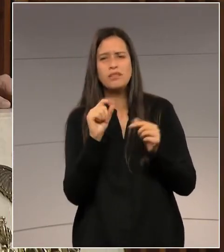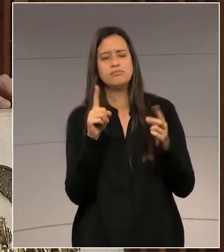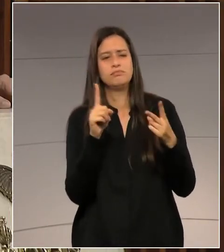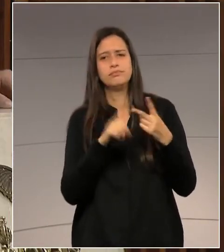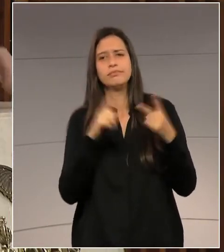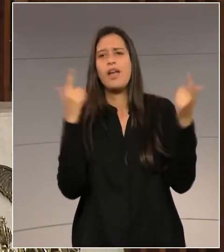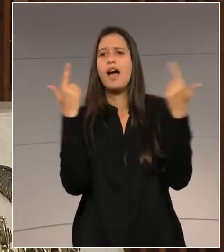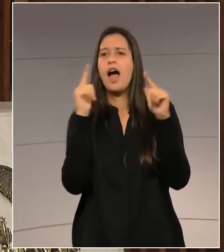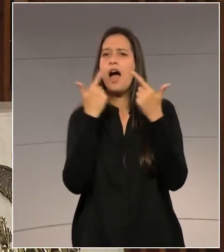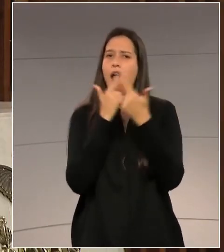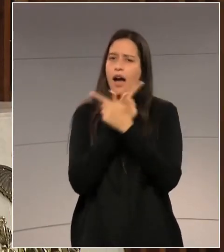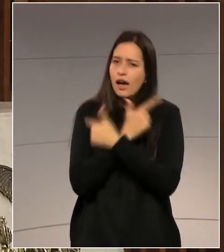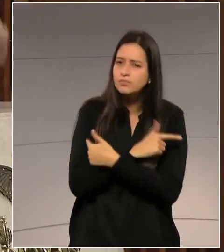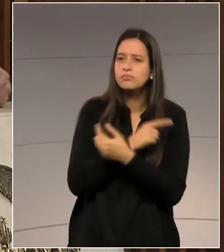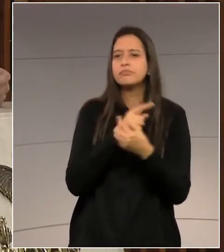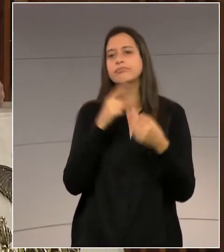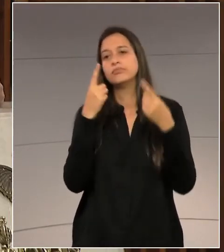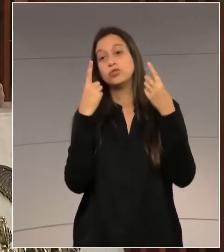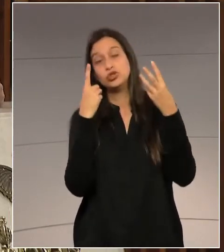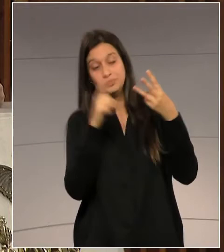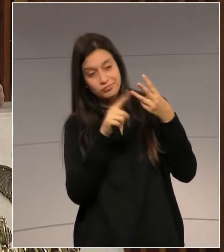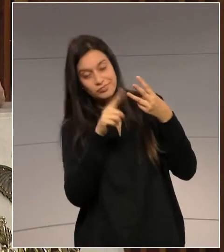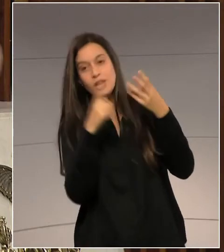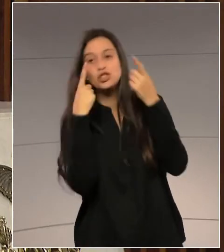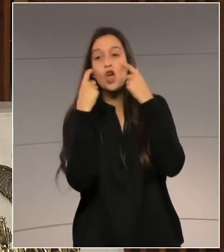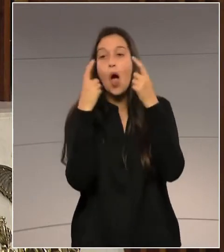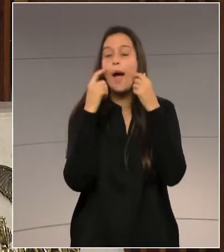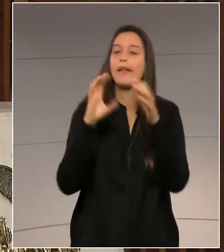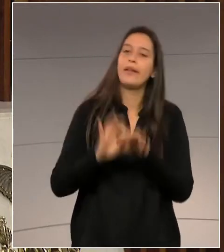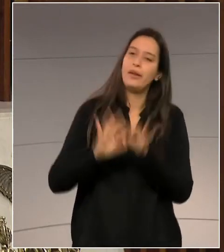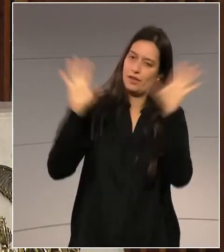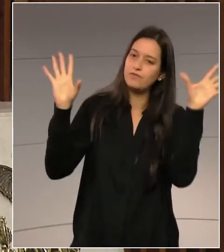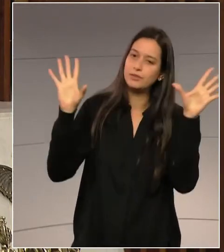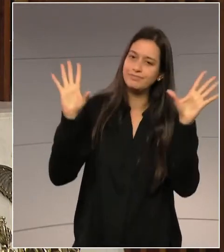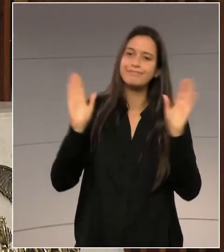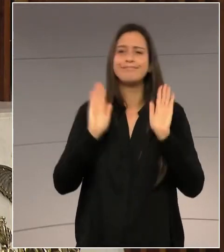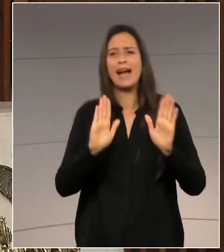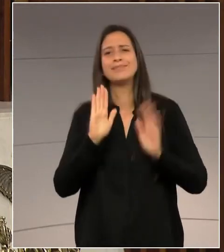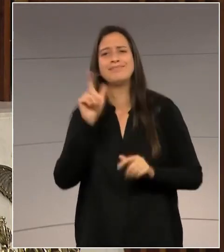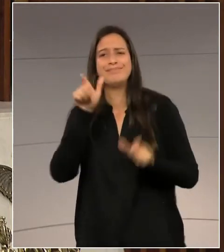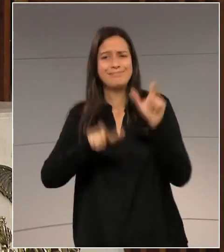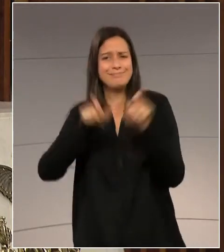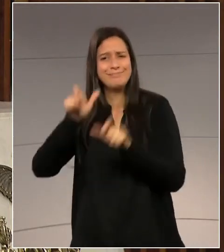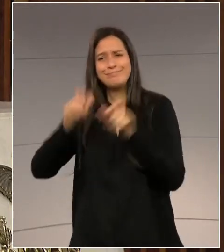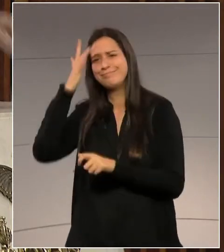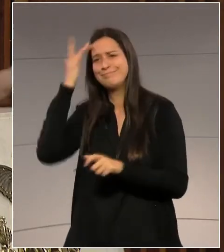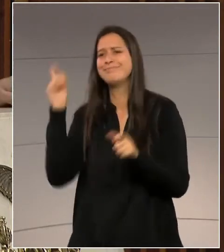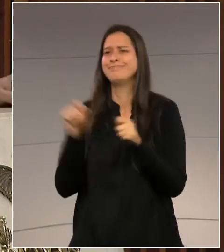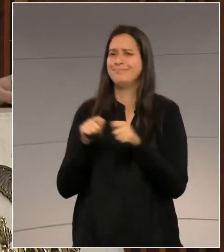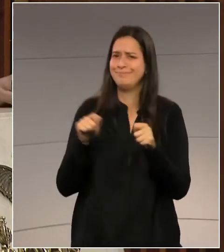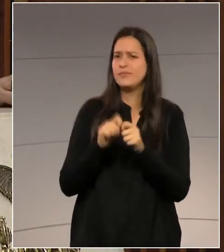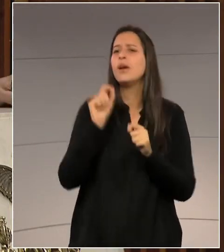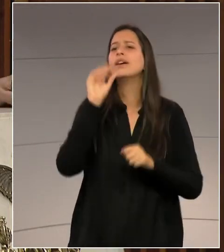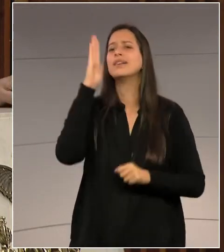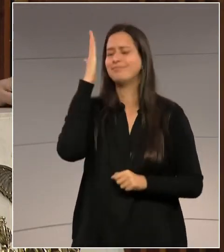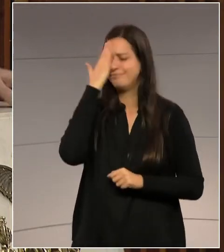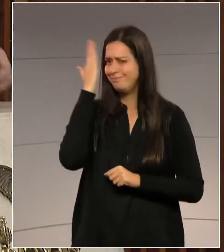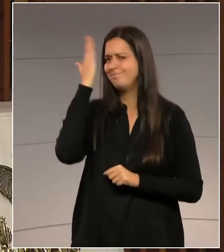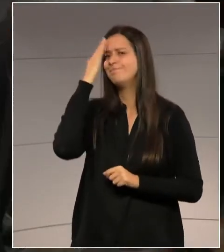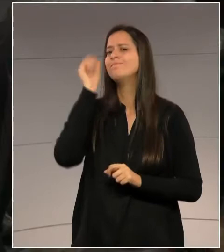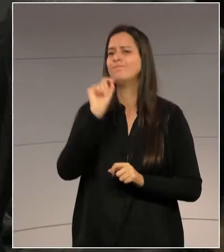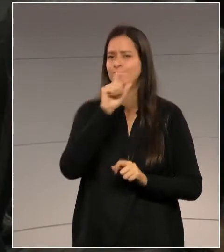choro mas sabemos quem fez sabe como fez e vai fazer muito mais o professor